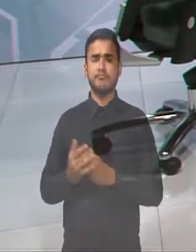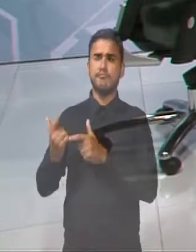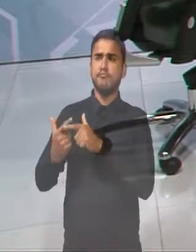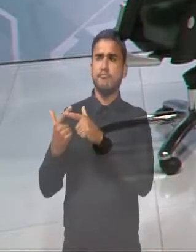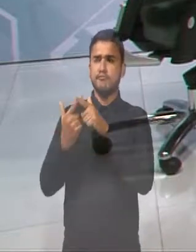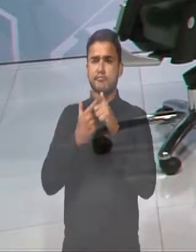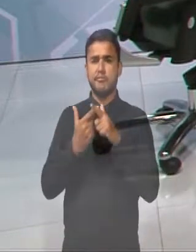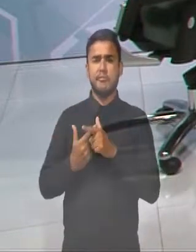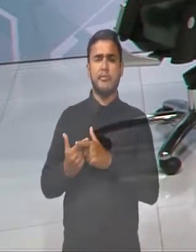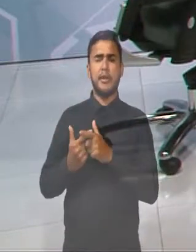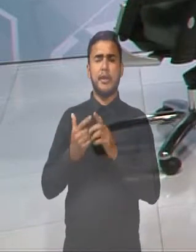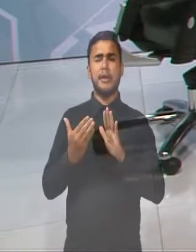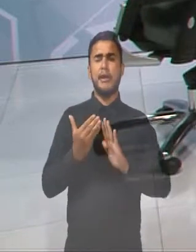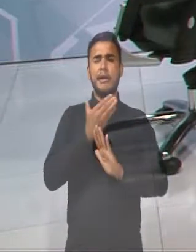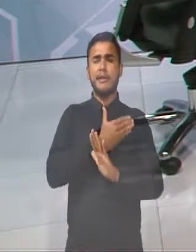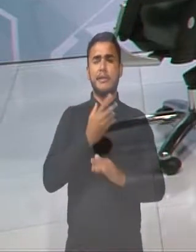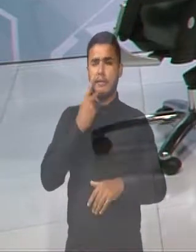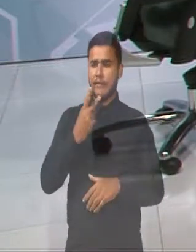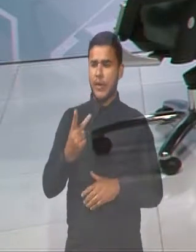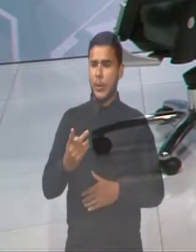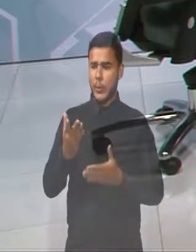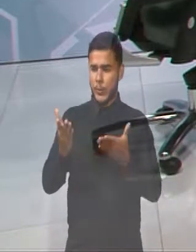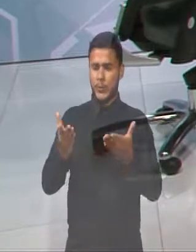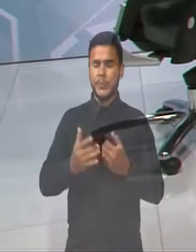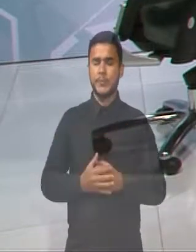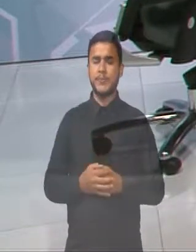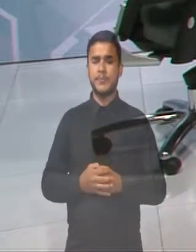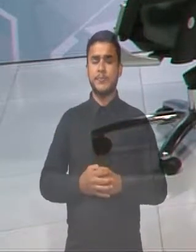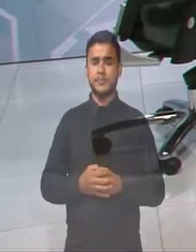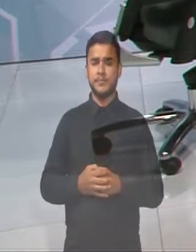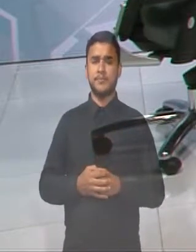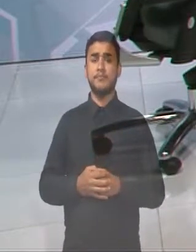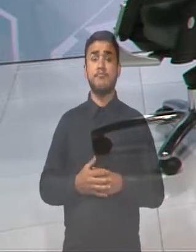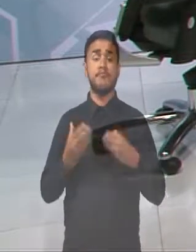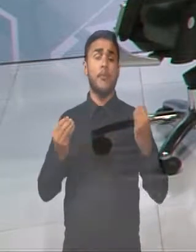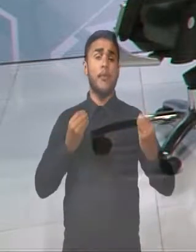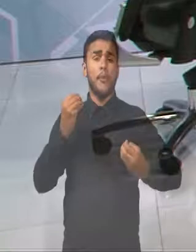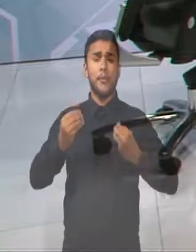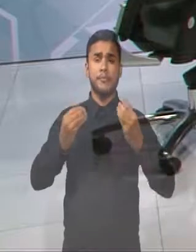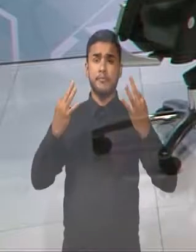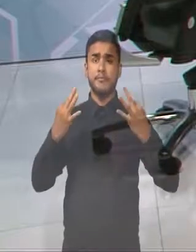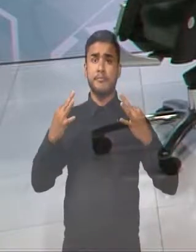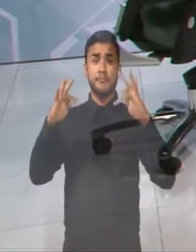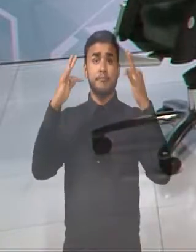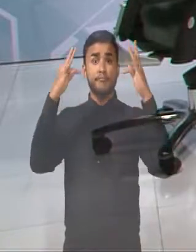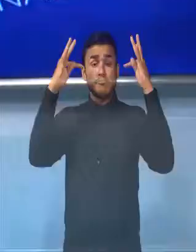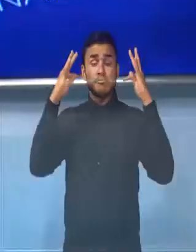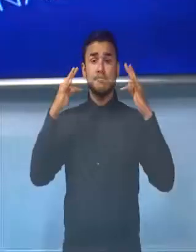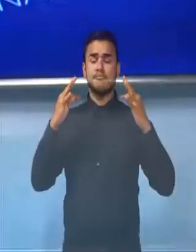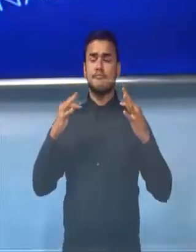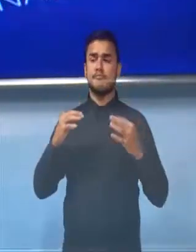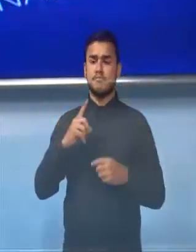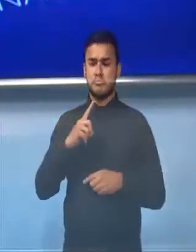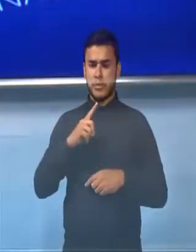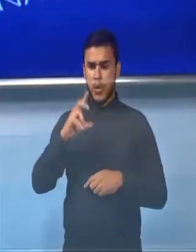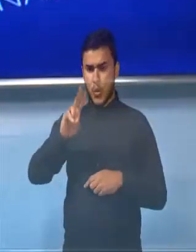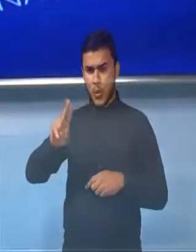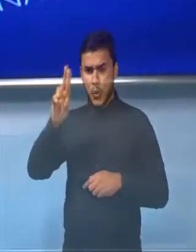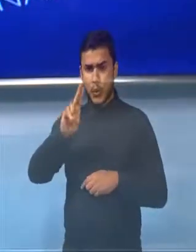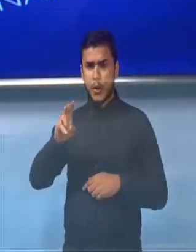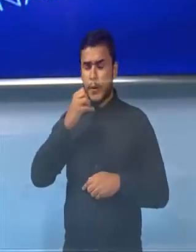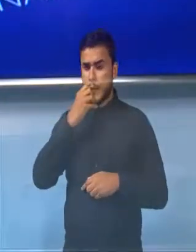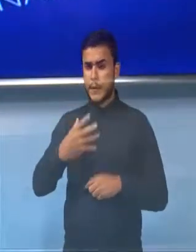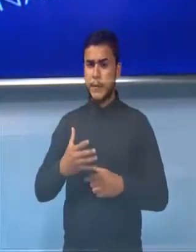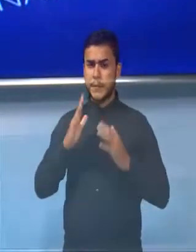que nós acabamos de mencionar aqui? Ou a forma como estão sendo usadas nesse instante está